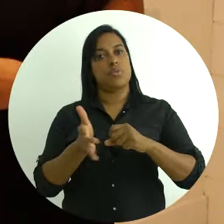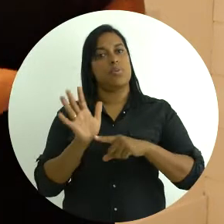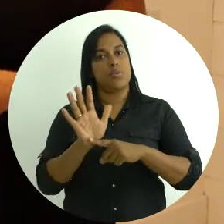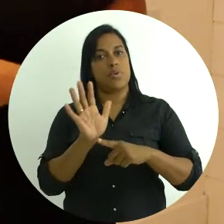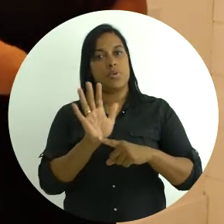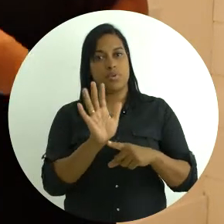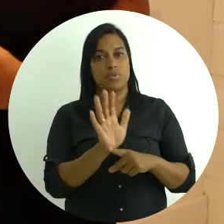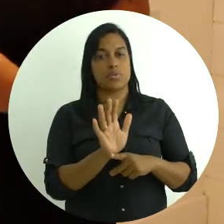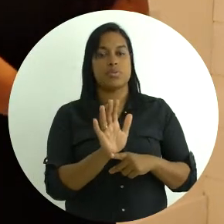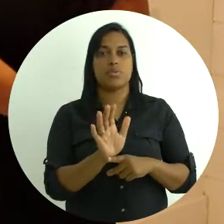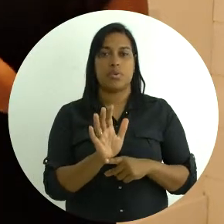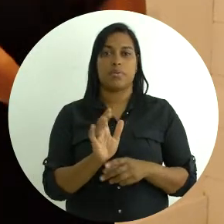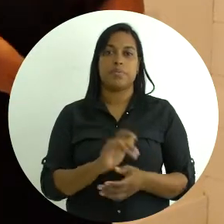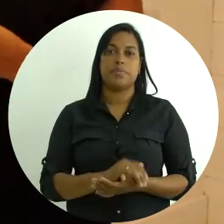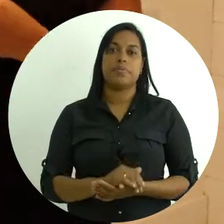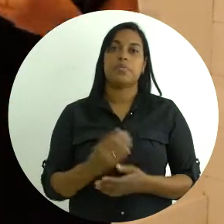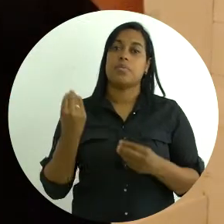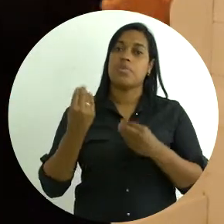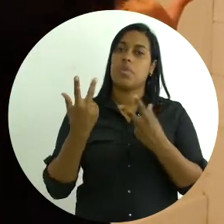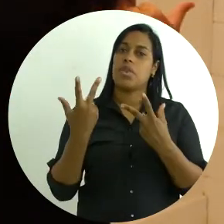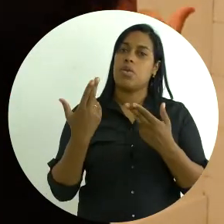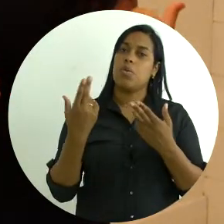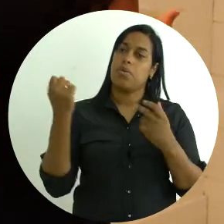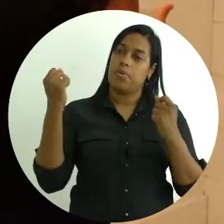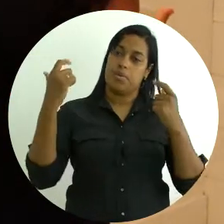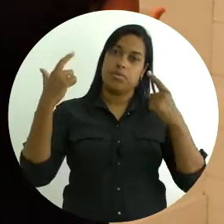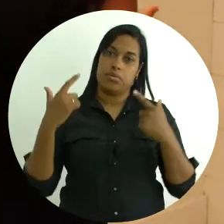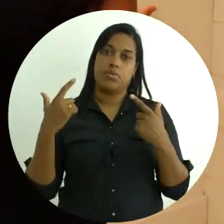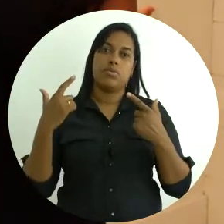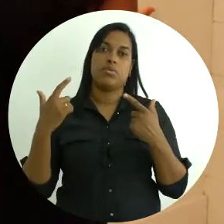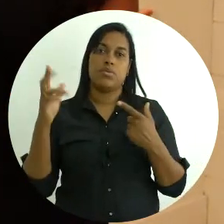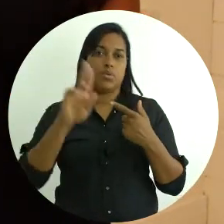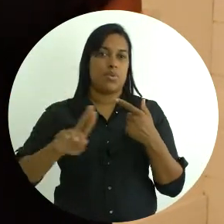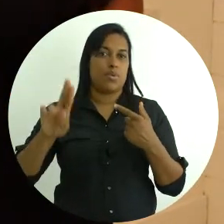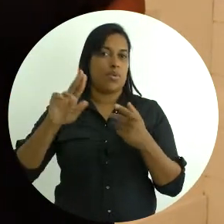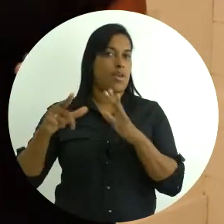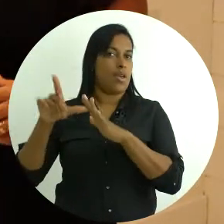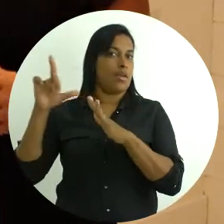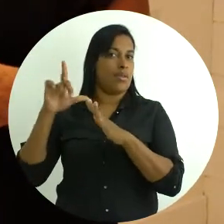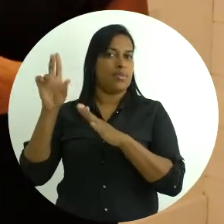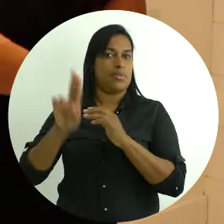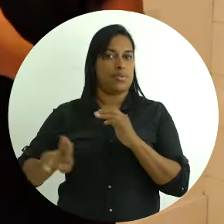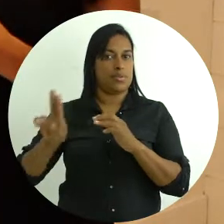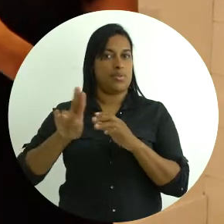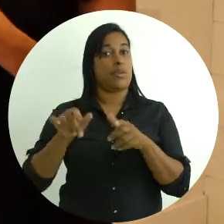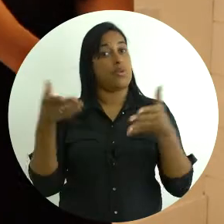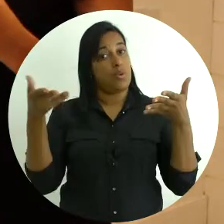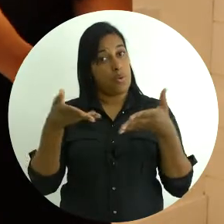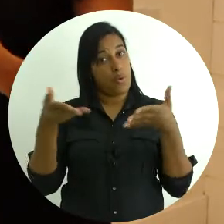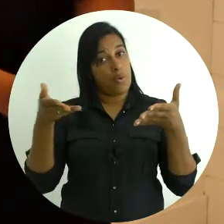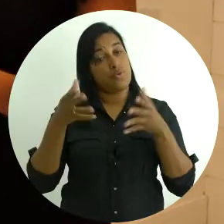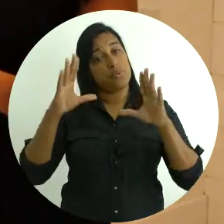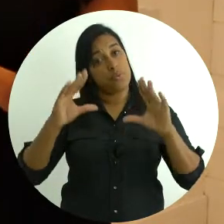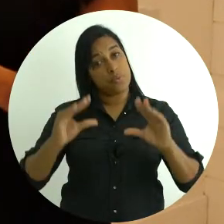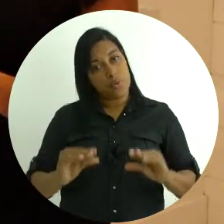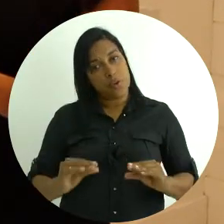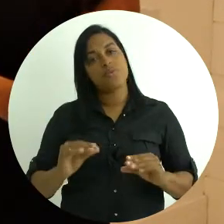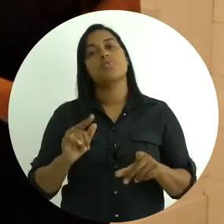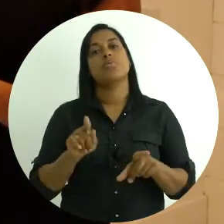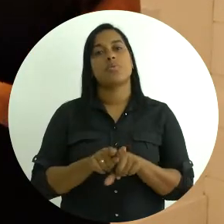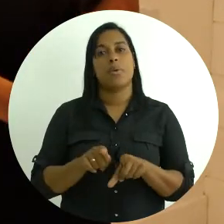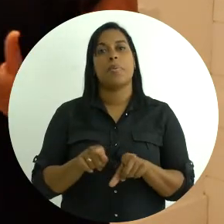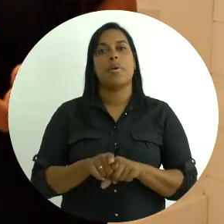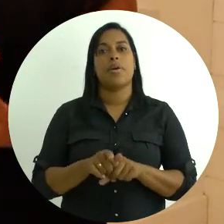traz esse recurso, como as lâmpadas fluorescentes antes eram utilizadas, né? Uhum. Então hoje você tem um consumo mais baixo com